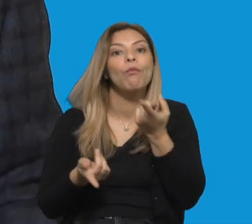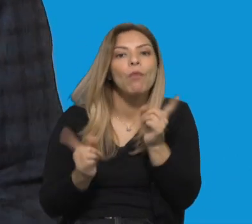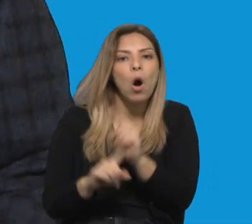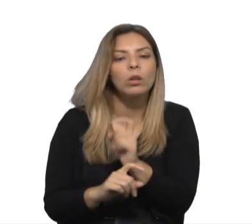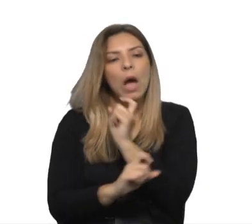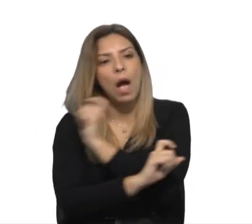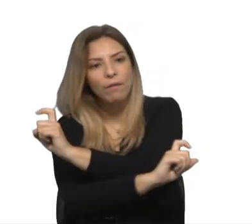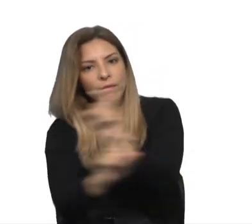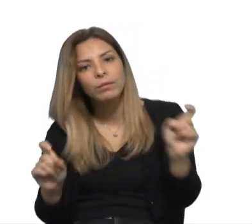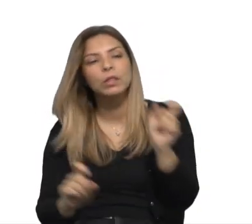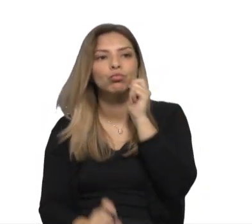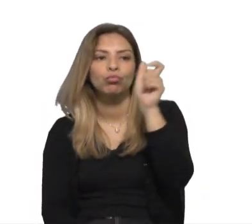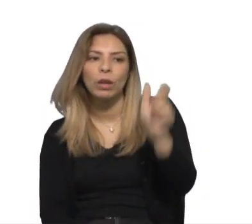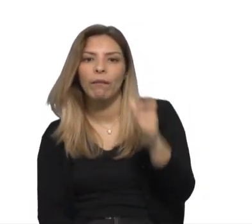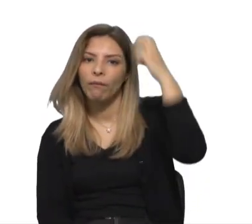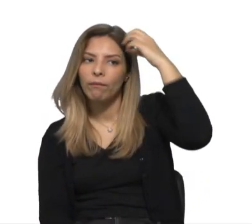reino.